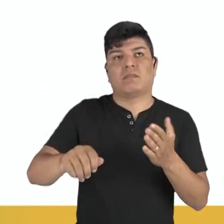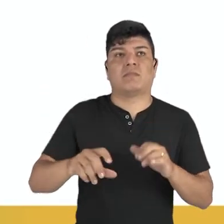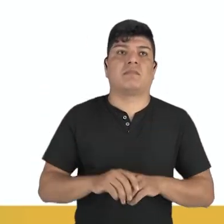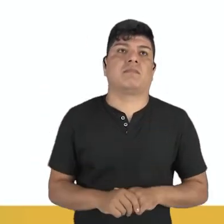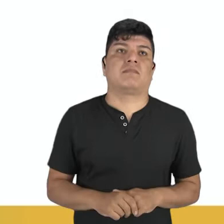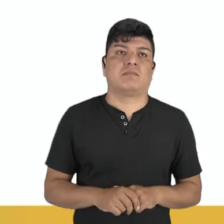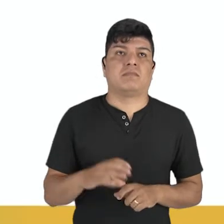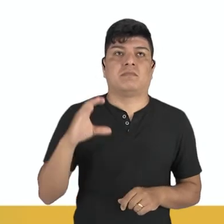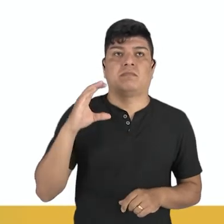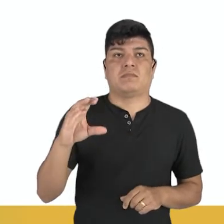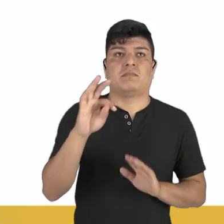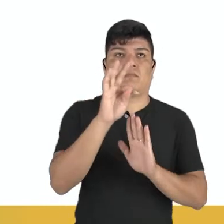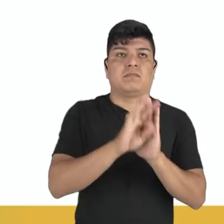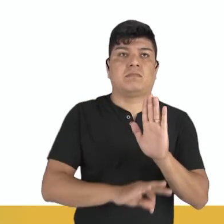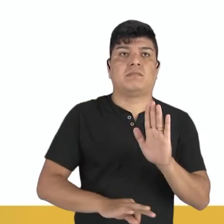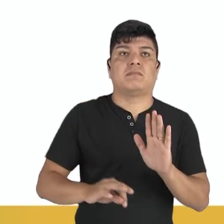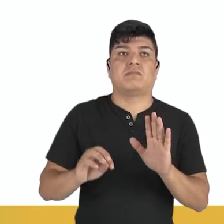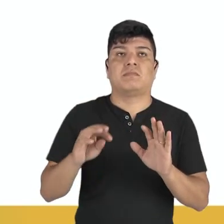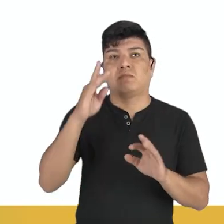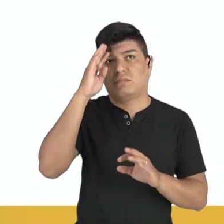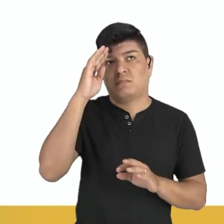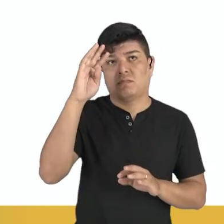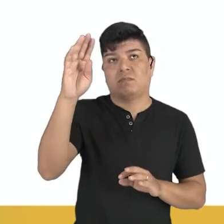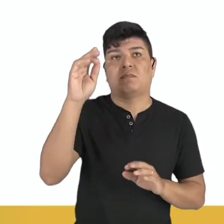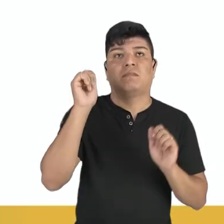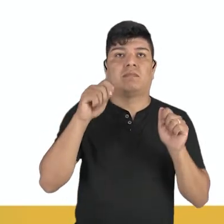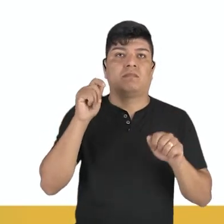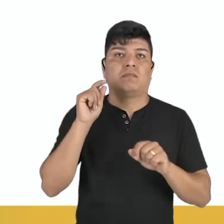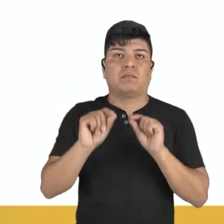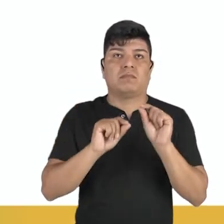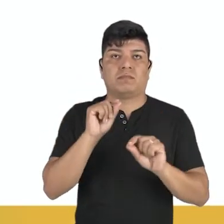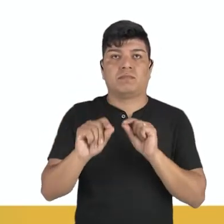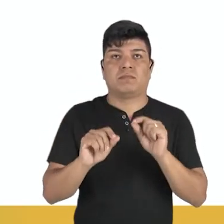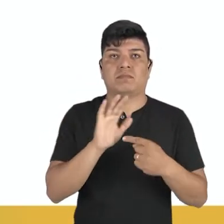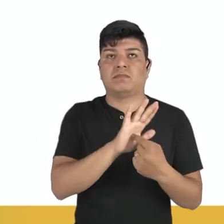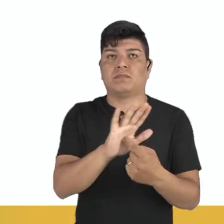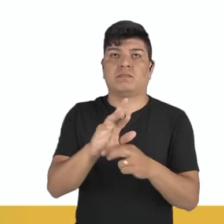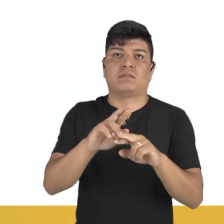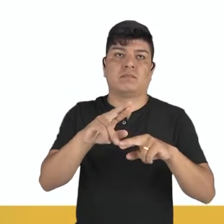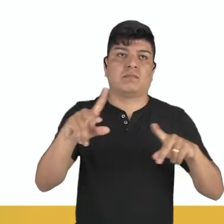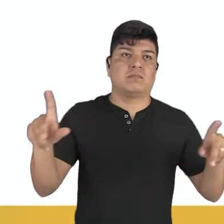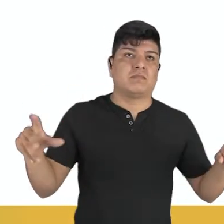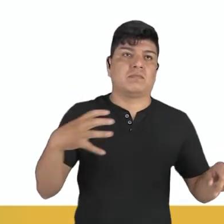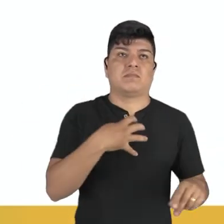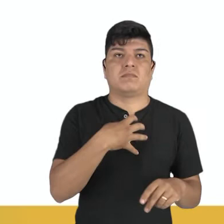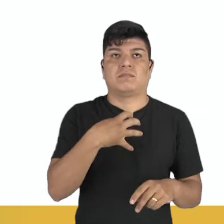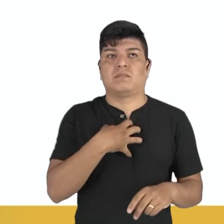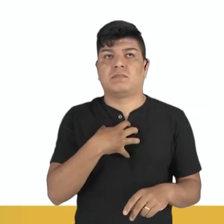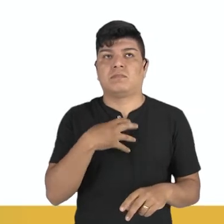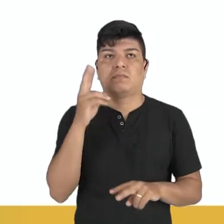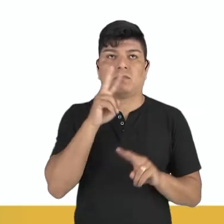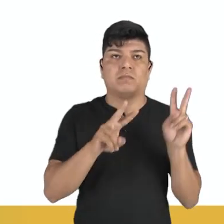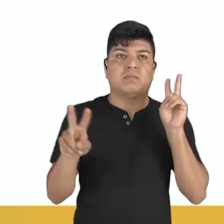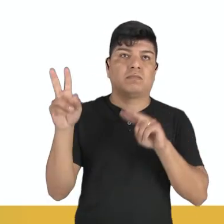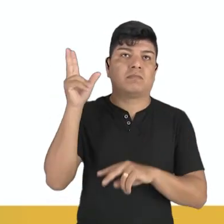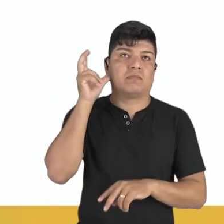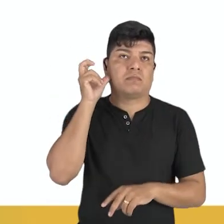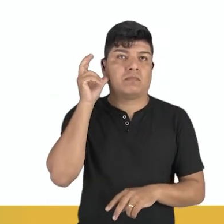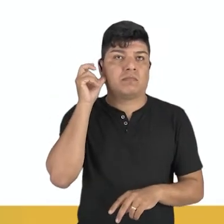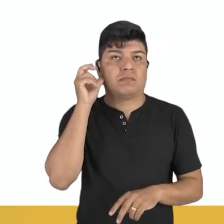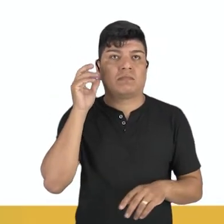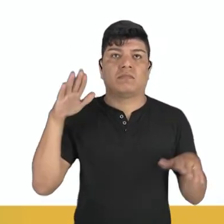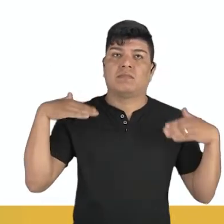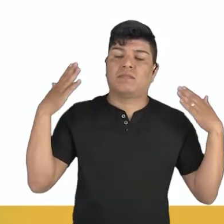escritos se os textos ficcionais tem o poder de provocar diferentes efeitos de sentido nos